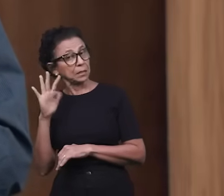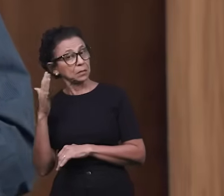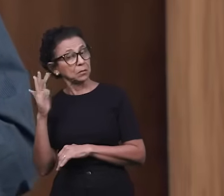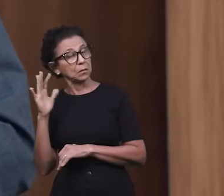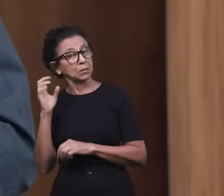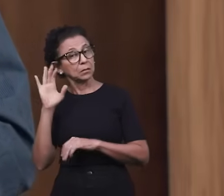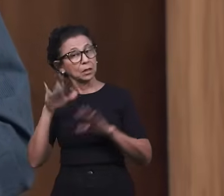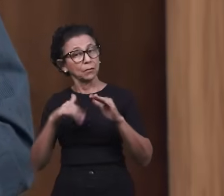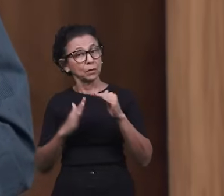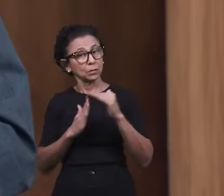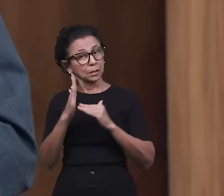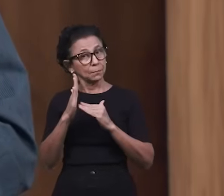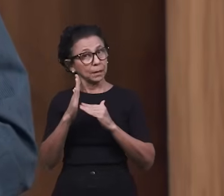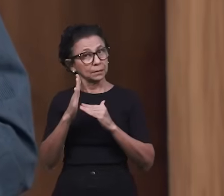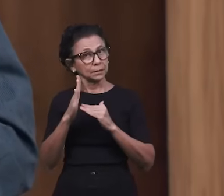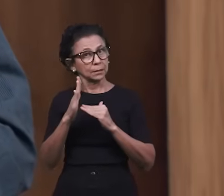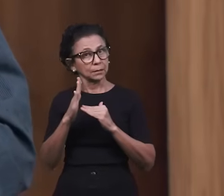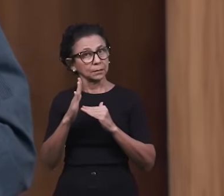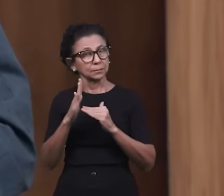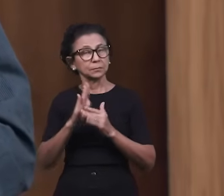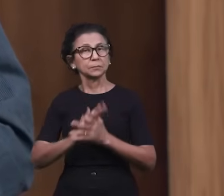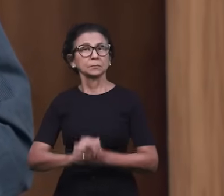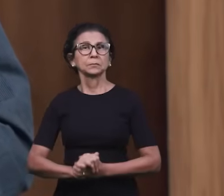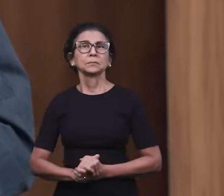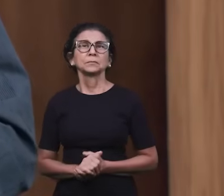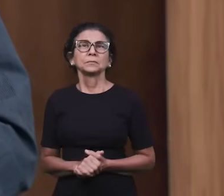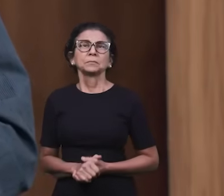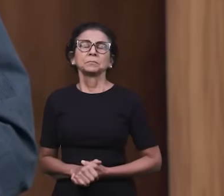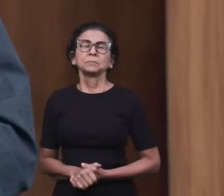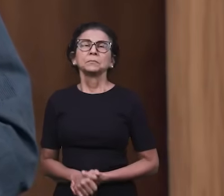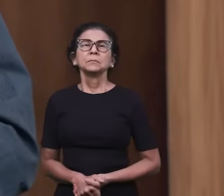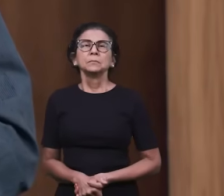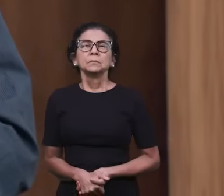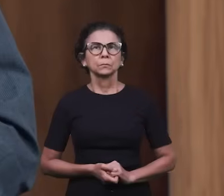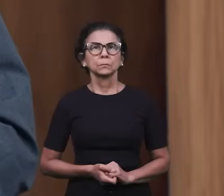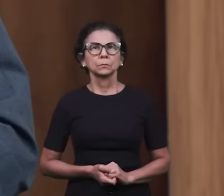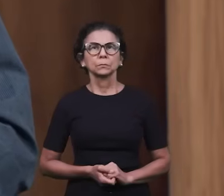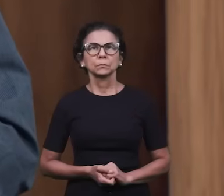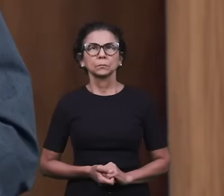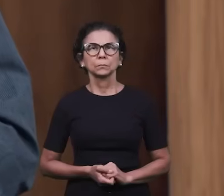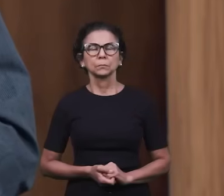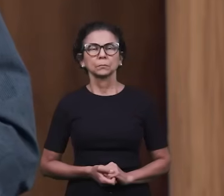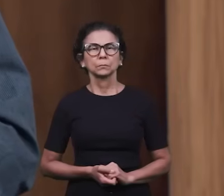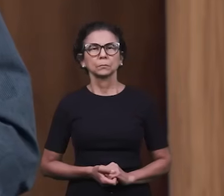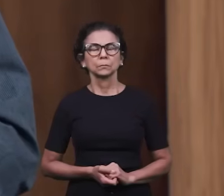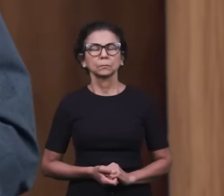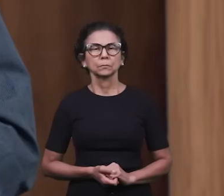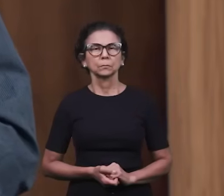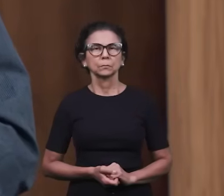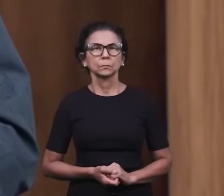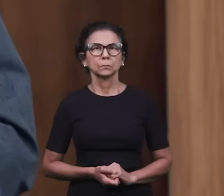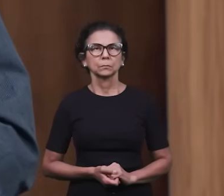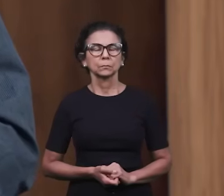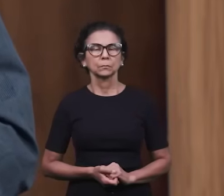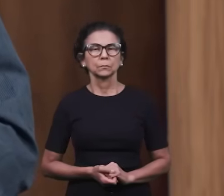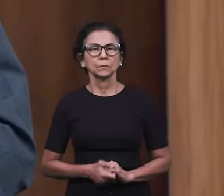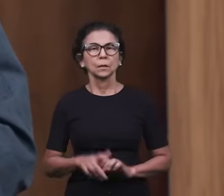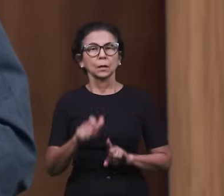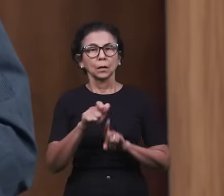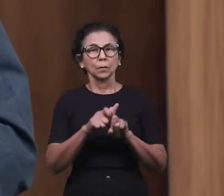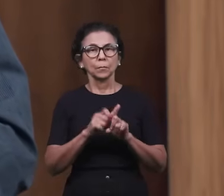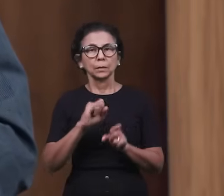passado, nós falamos sobre a rainha, né, Daniel? Hoje, nós queremos